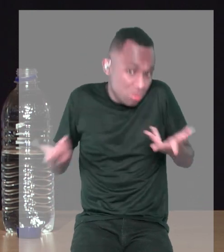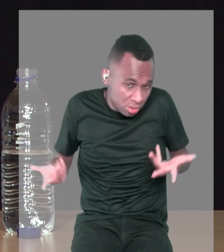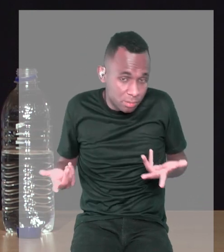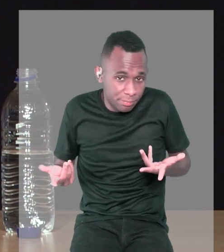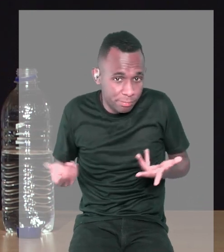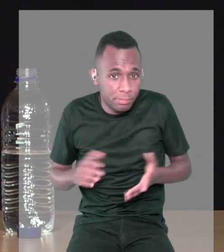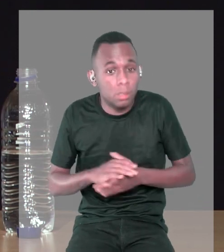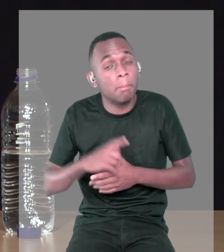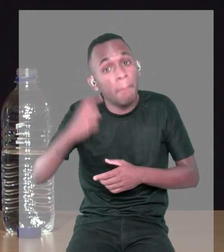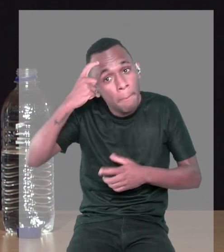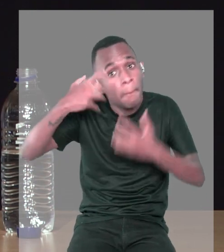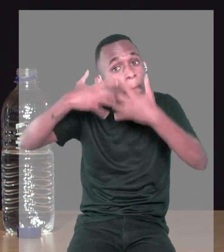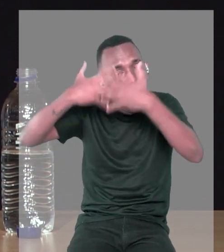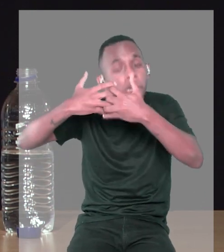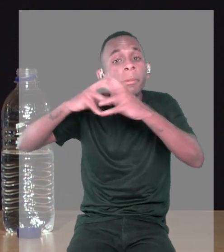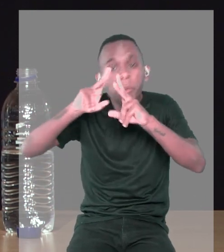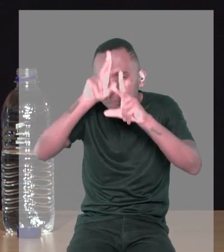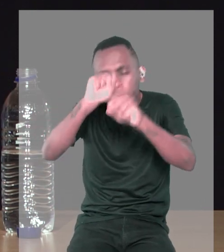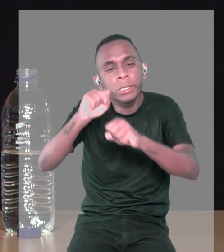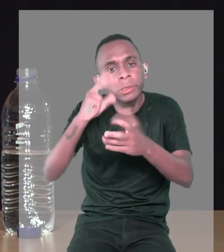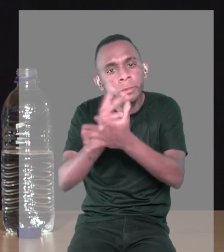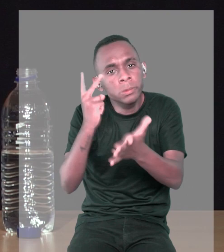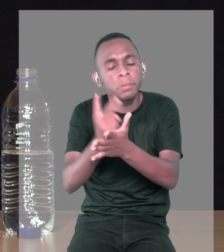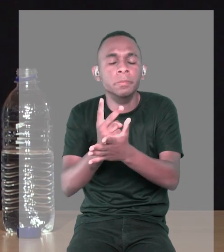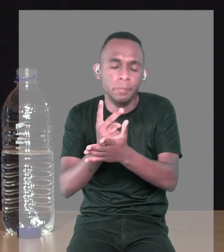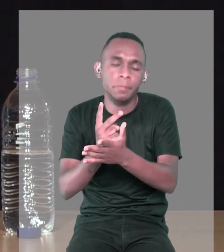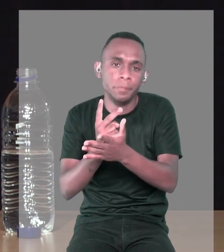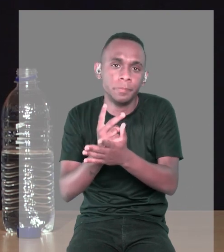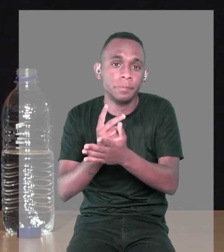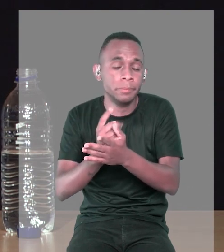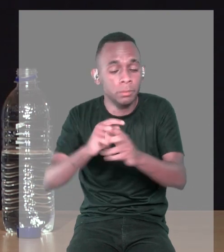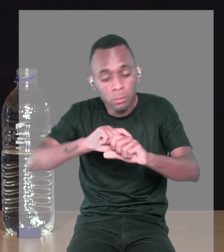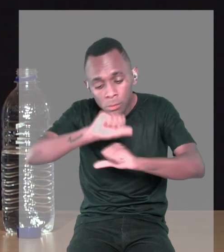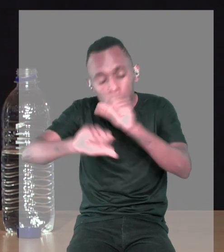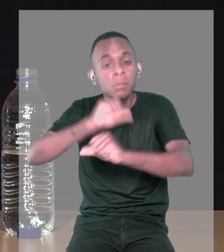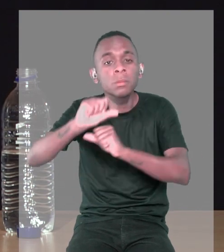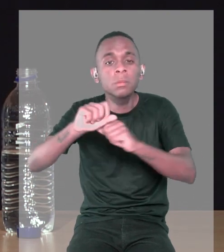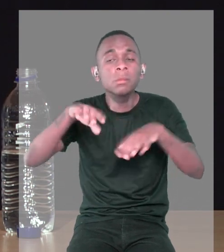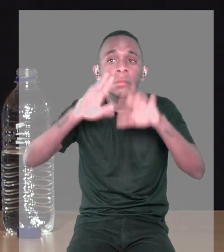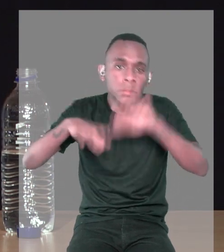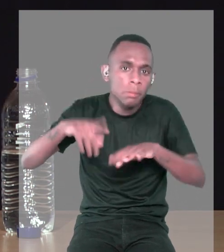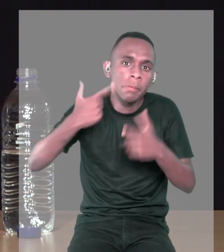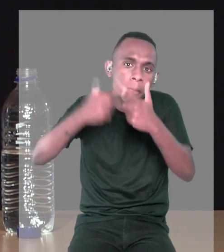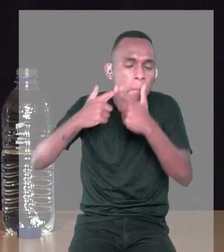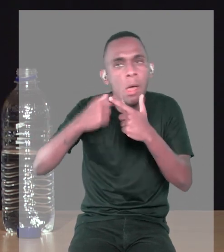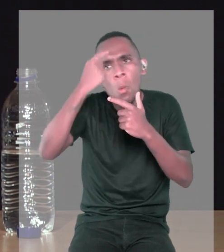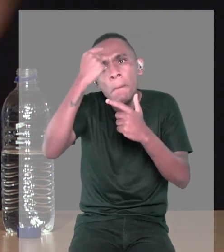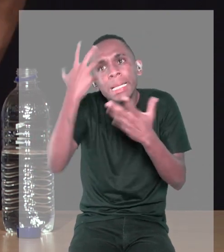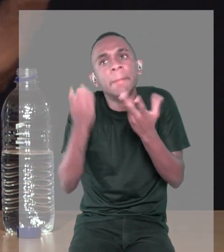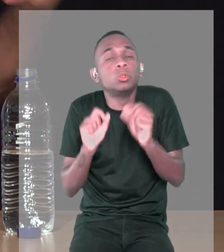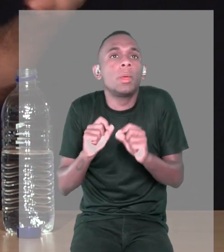Ao contrário, talvez o problema seja a ilusão de um pensamento que é capaz, técnica nua, de se despir,